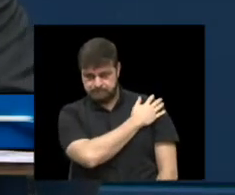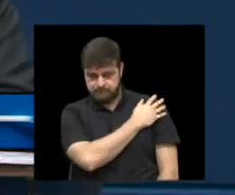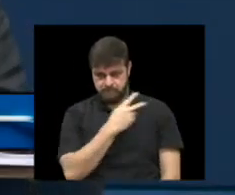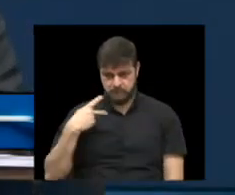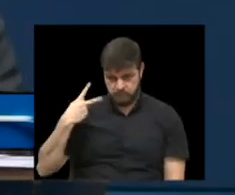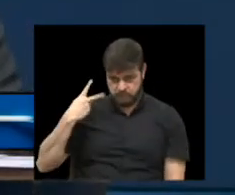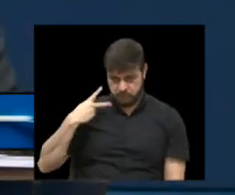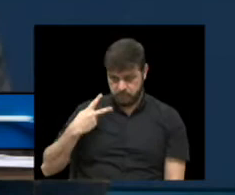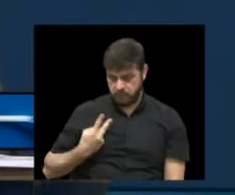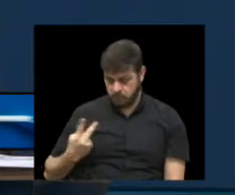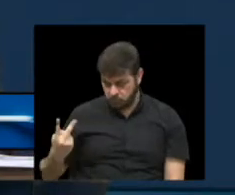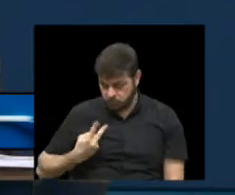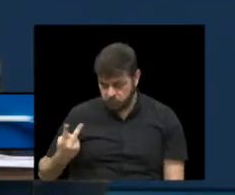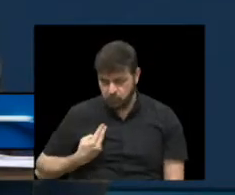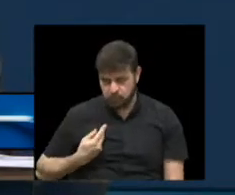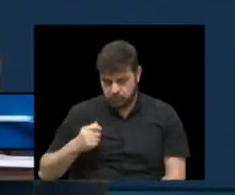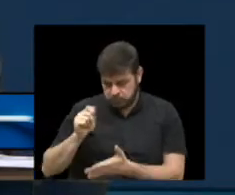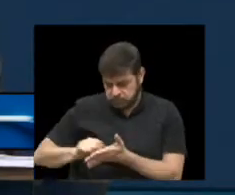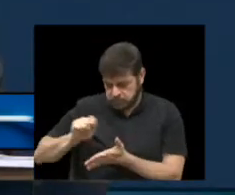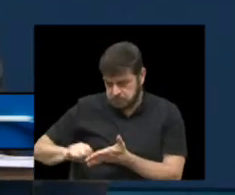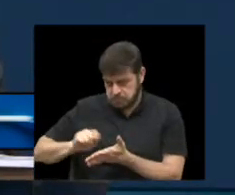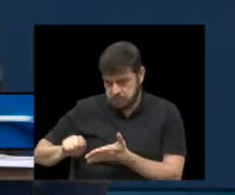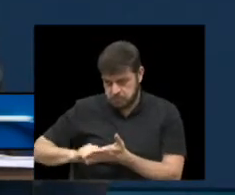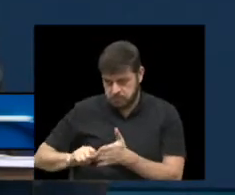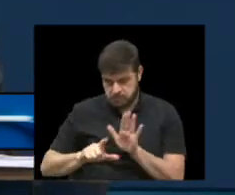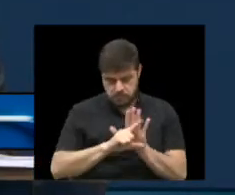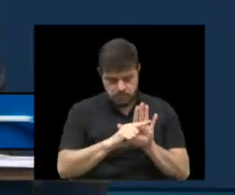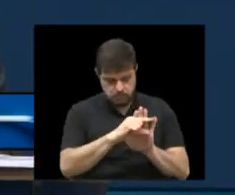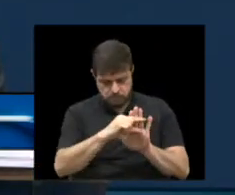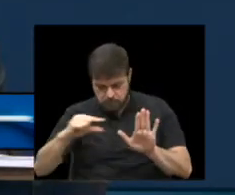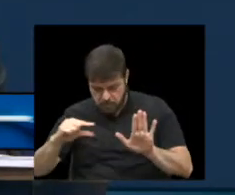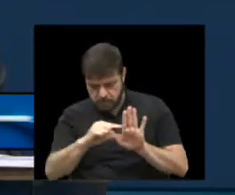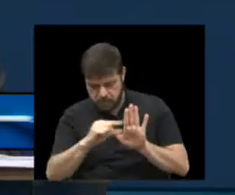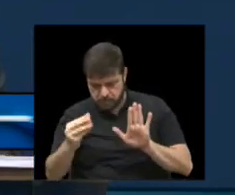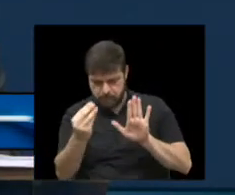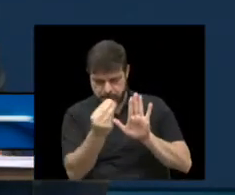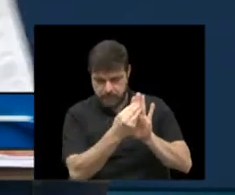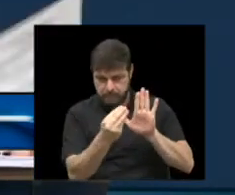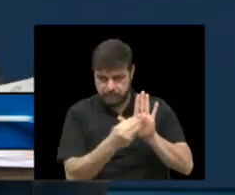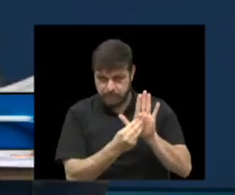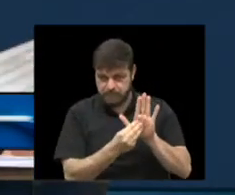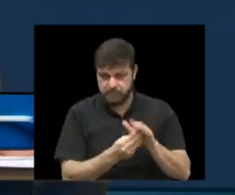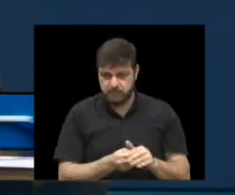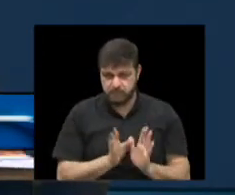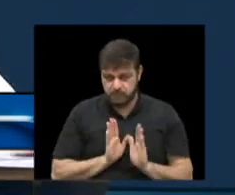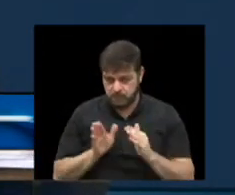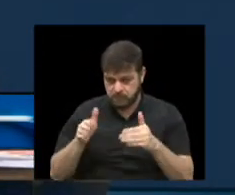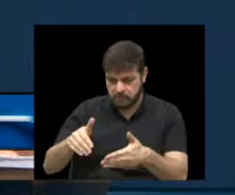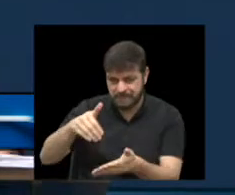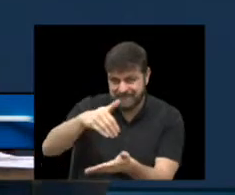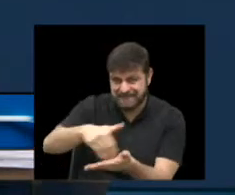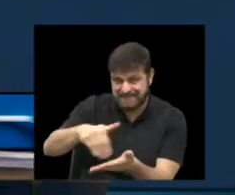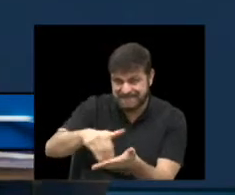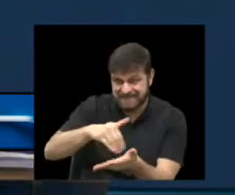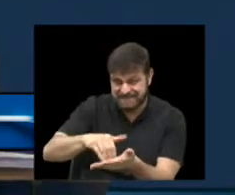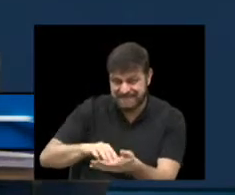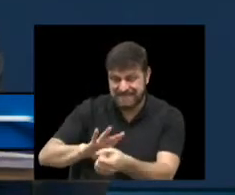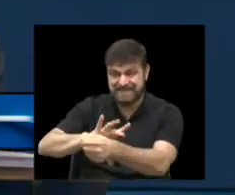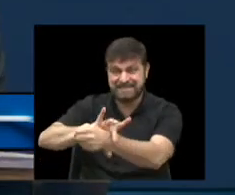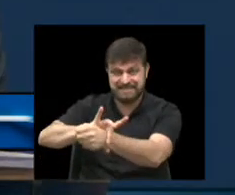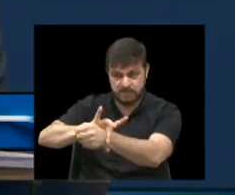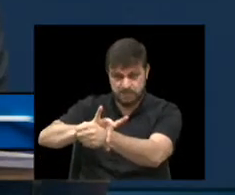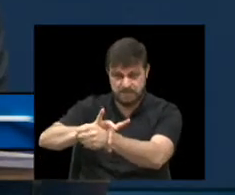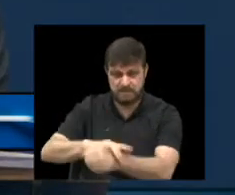apresentamos 2 emendas a este projeto, voltadas à pasta da segurança. Uma